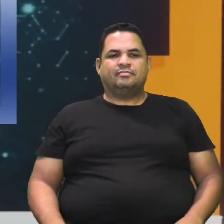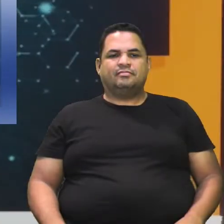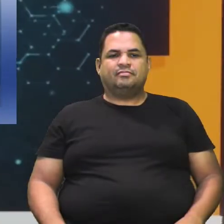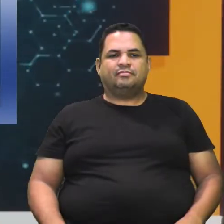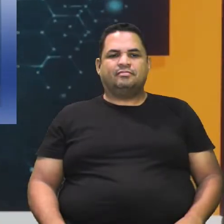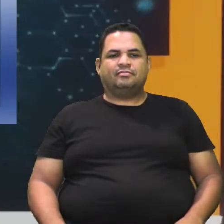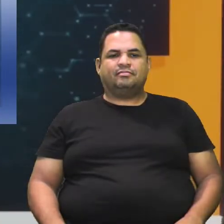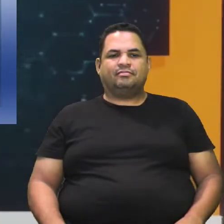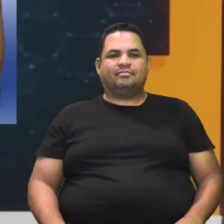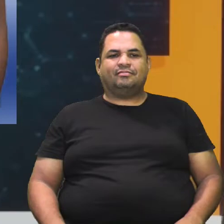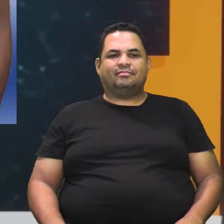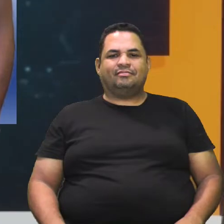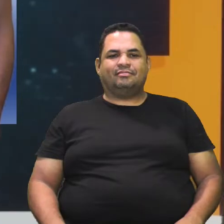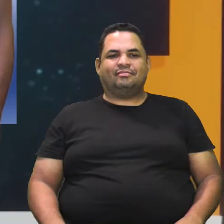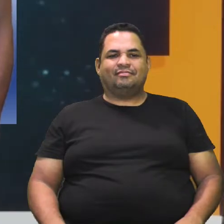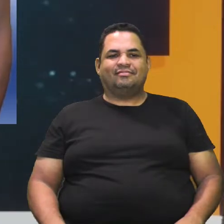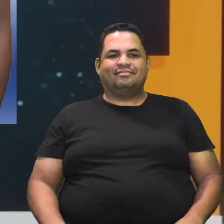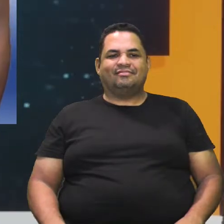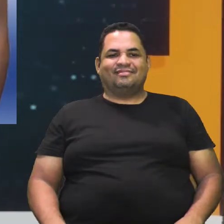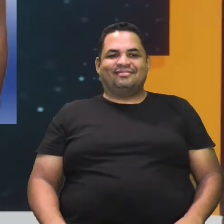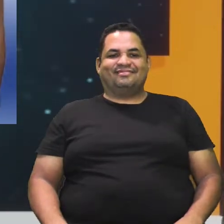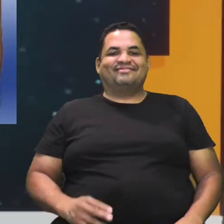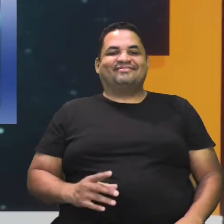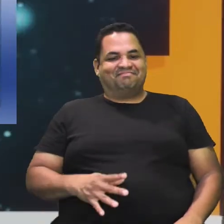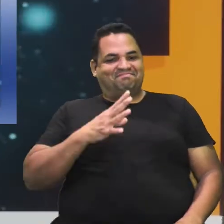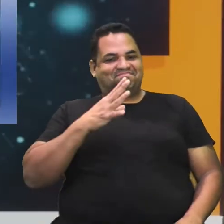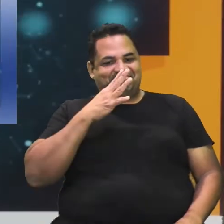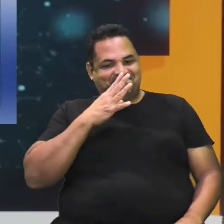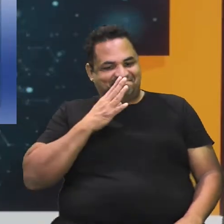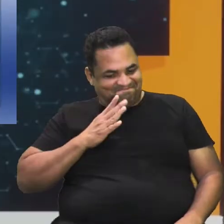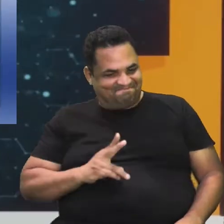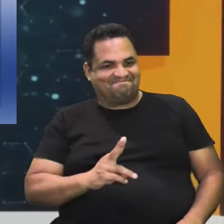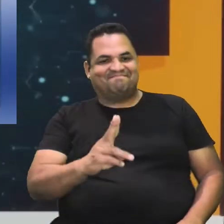Uou, como é que é? Faz aí, professor Sam, pra gente.